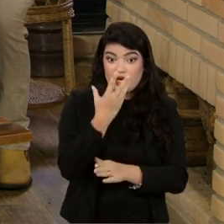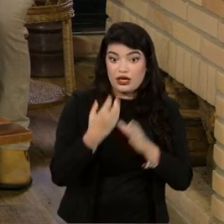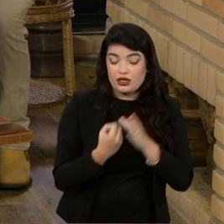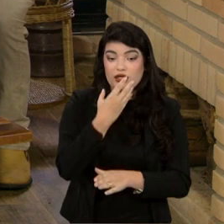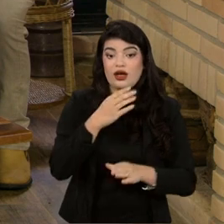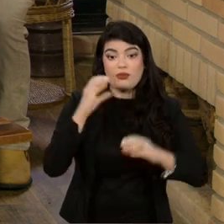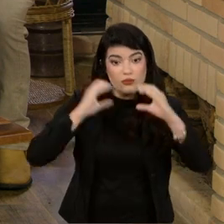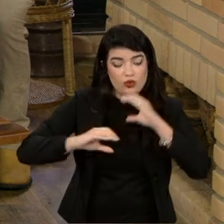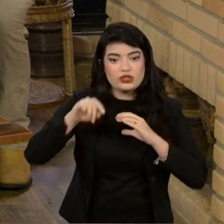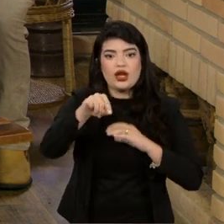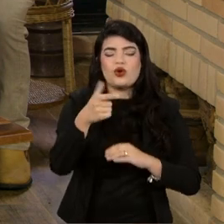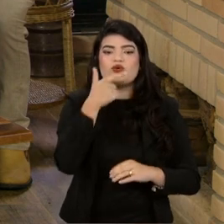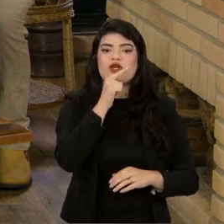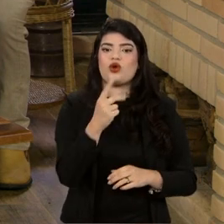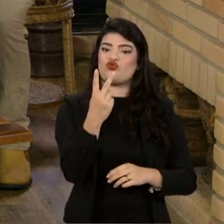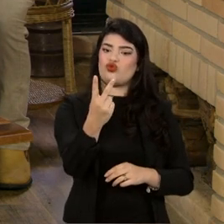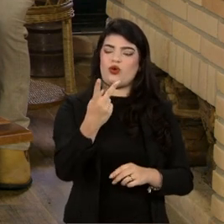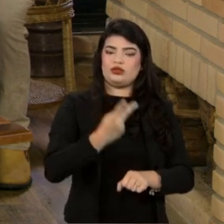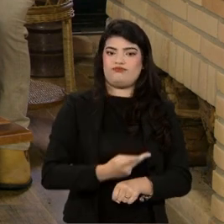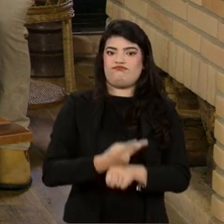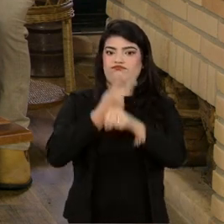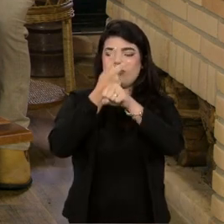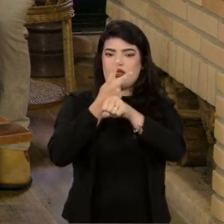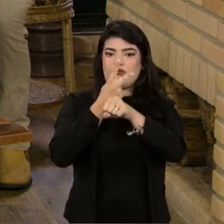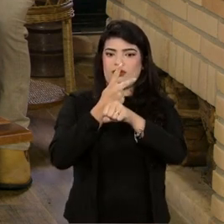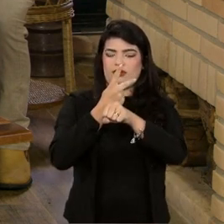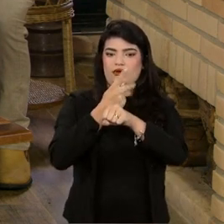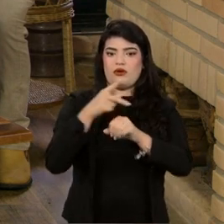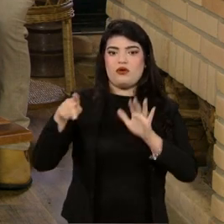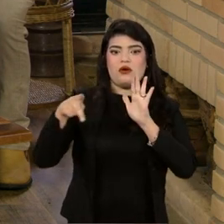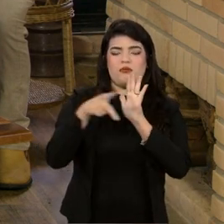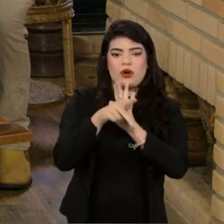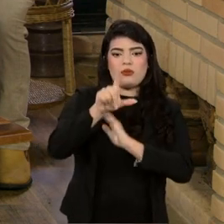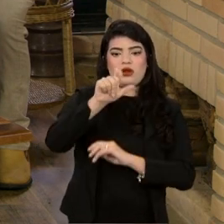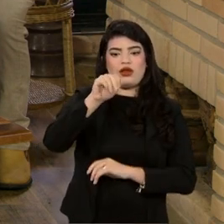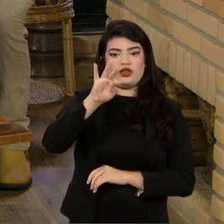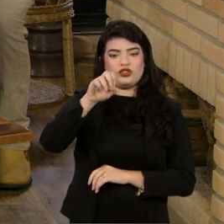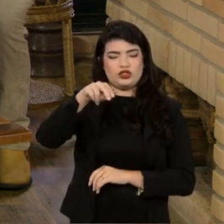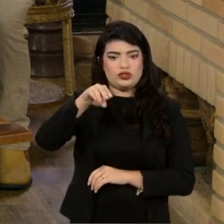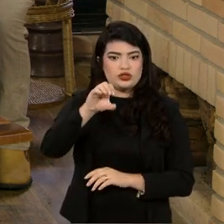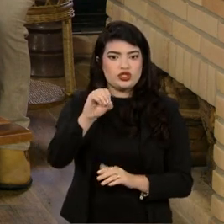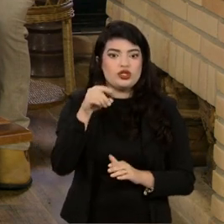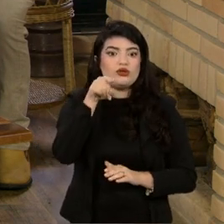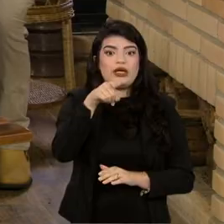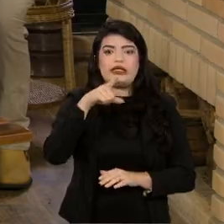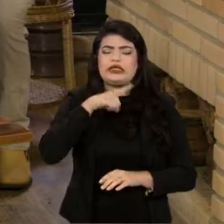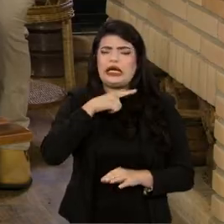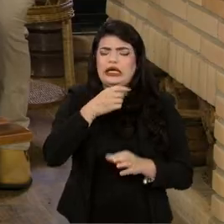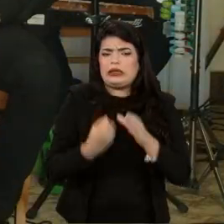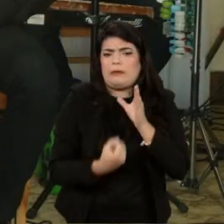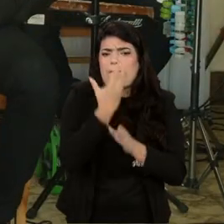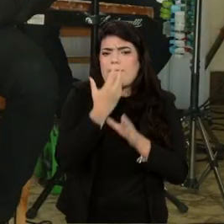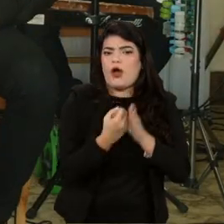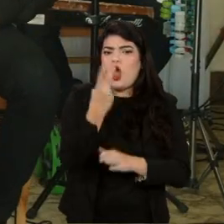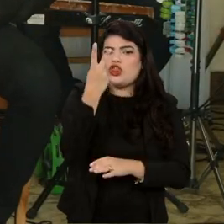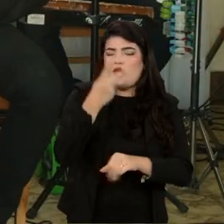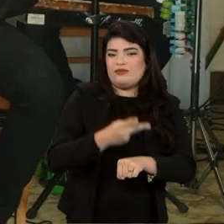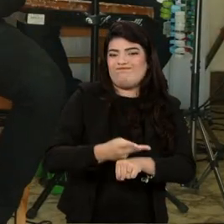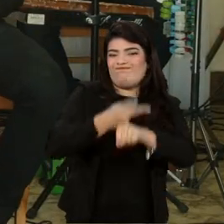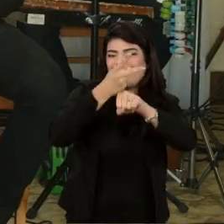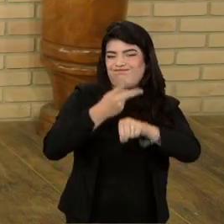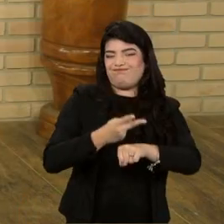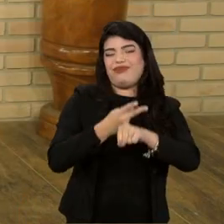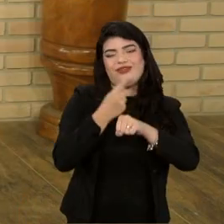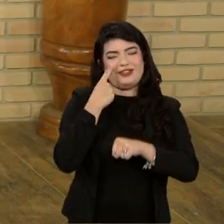do Amizade Sincera, eu e o Renato Teixeira, e nós fizemos 2 DVDs, Ele foi o produtor e ganhou 2 Grammys. Quer dizer que